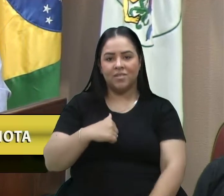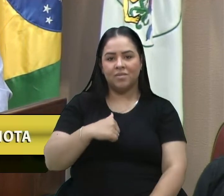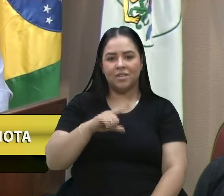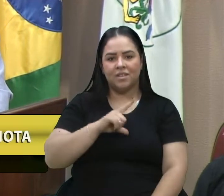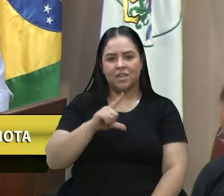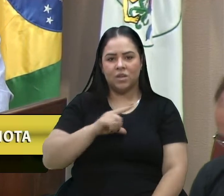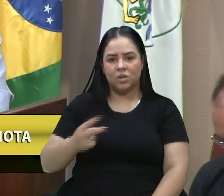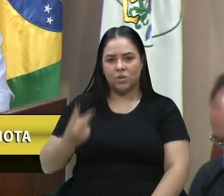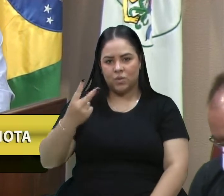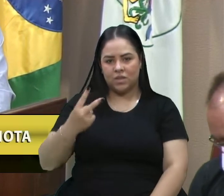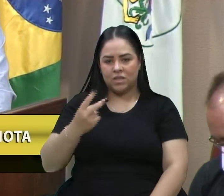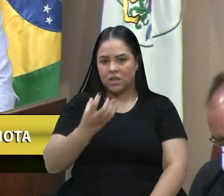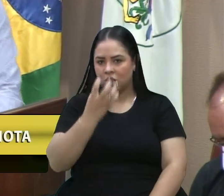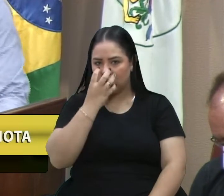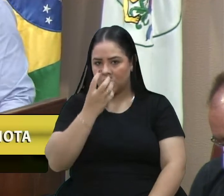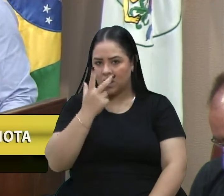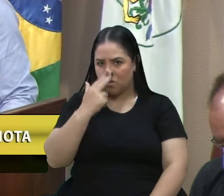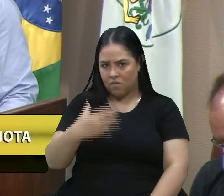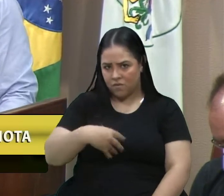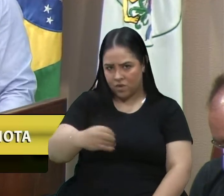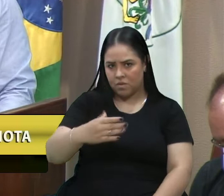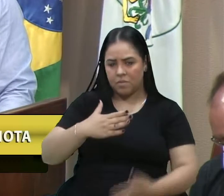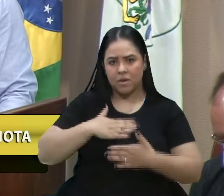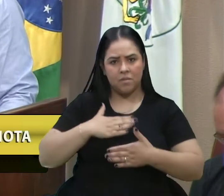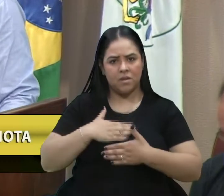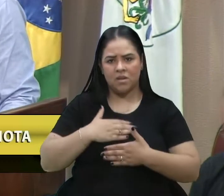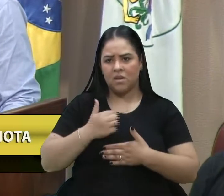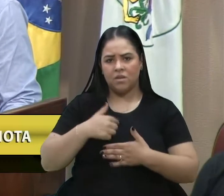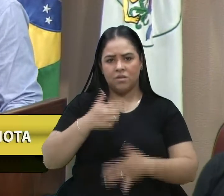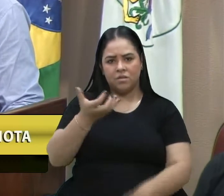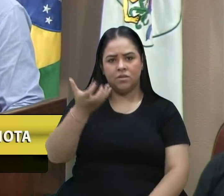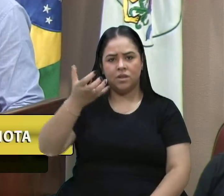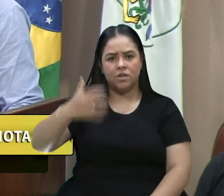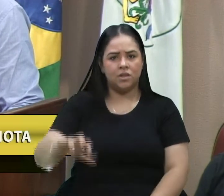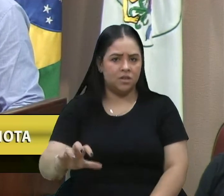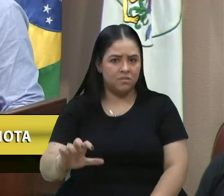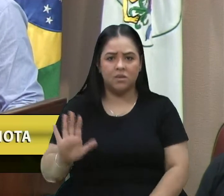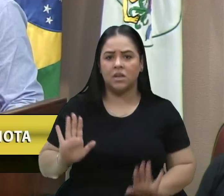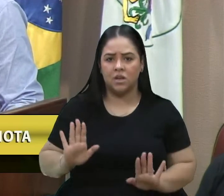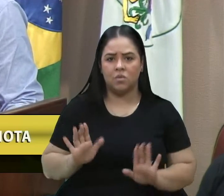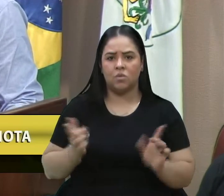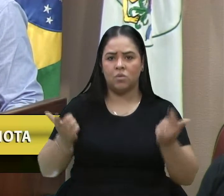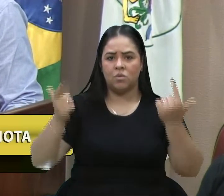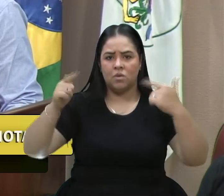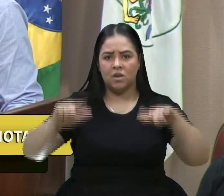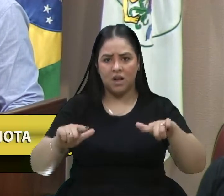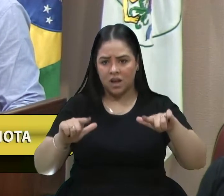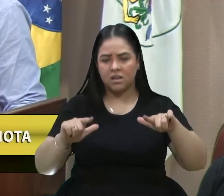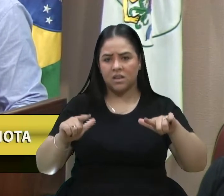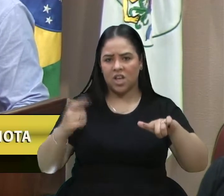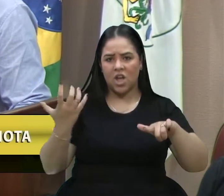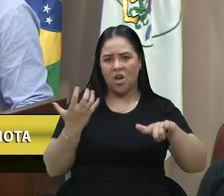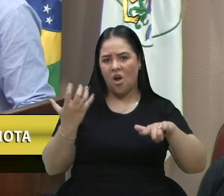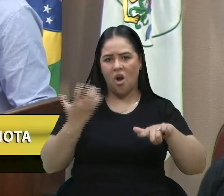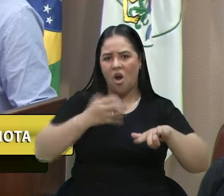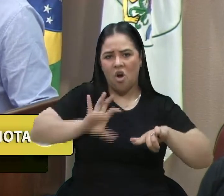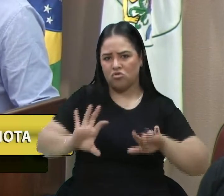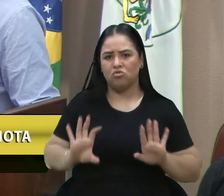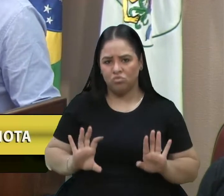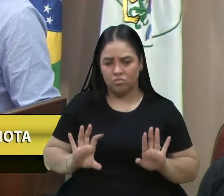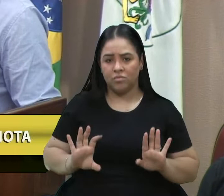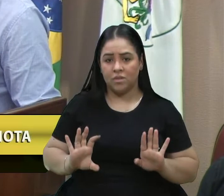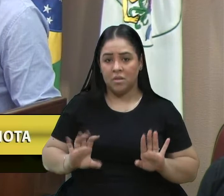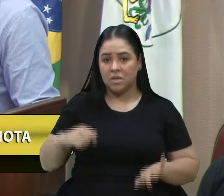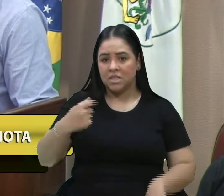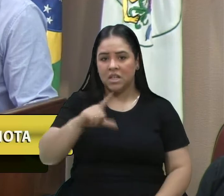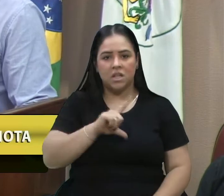como se fosse filho, eu não quereria esses animais num lugar onde eles seriam odiados, mas sim que seja decidido um lugar